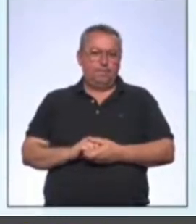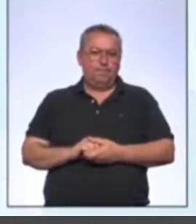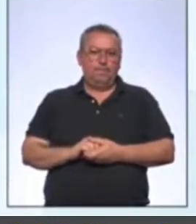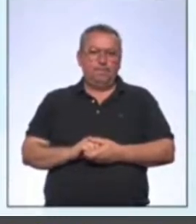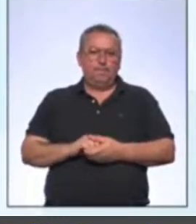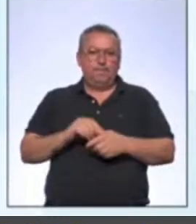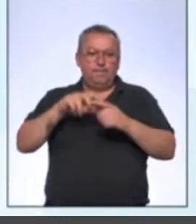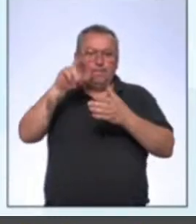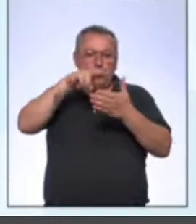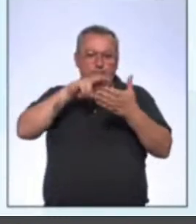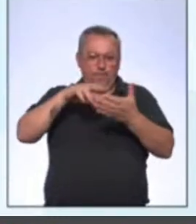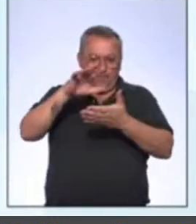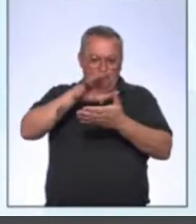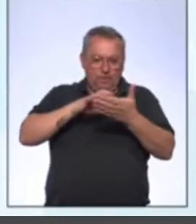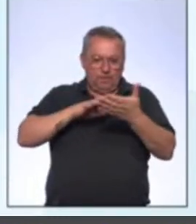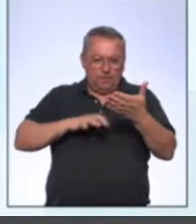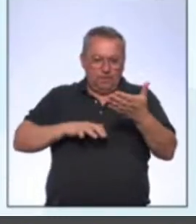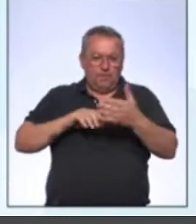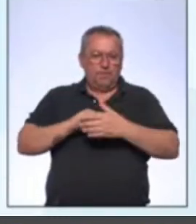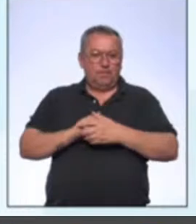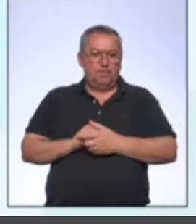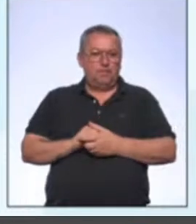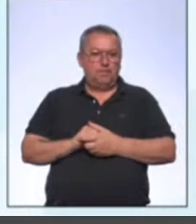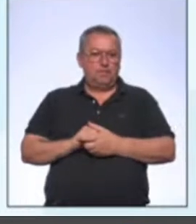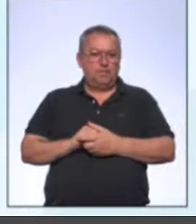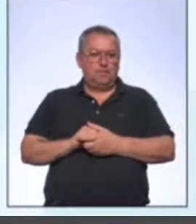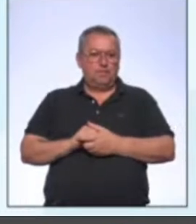Eu vou ler o texto para vocês, tá bom? Vamos lá.